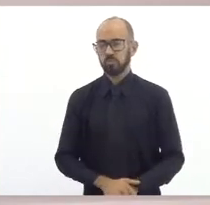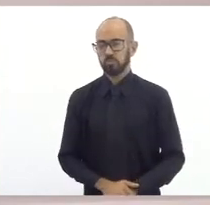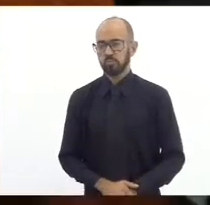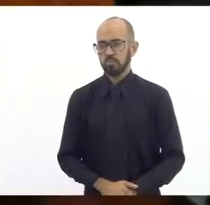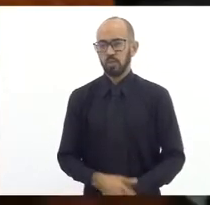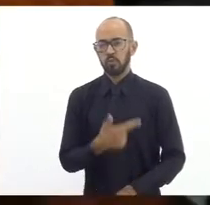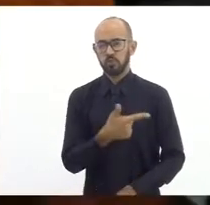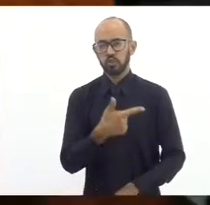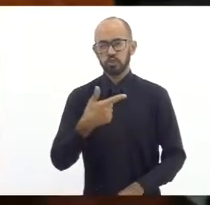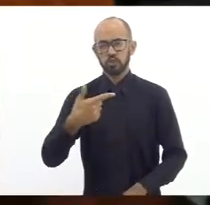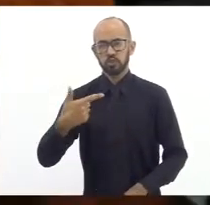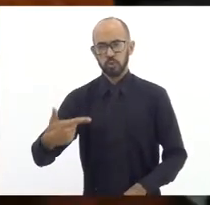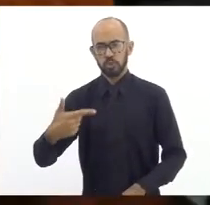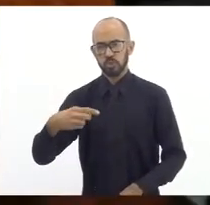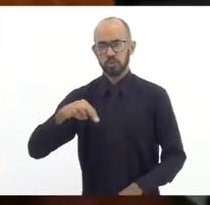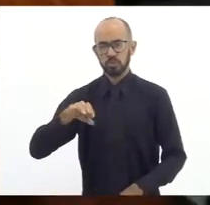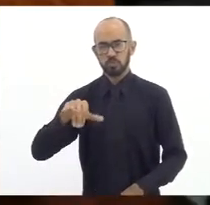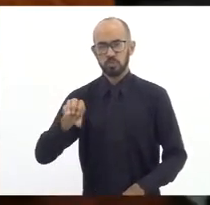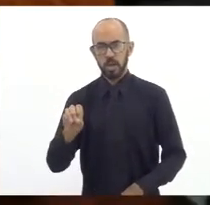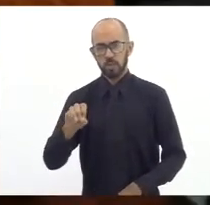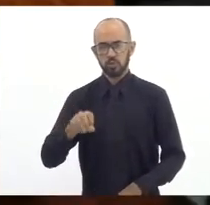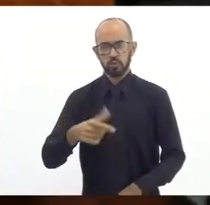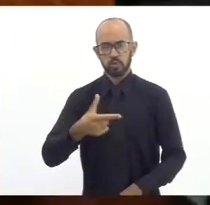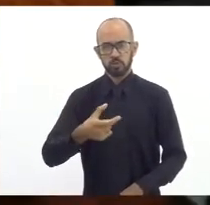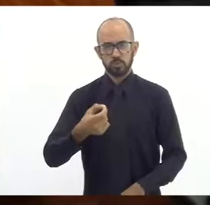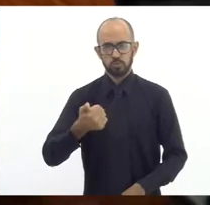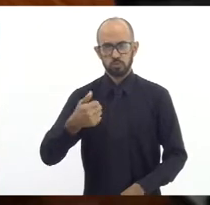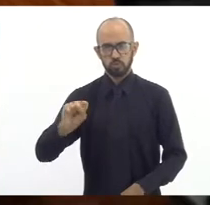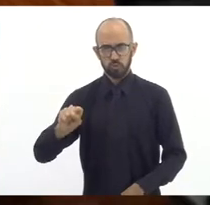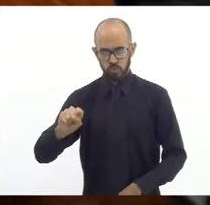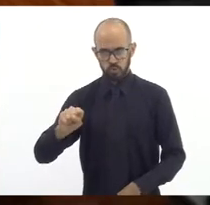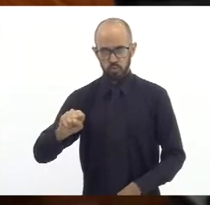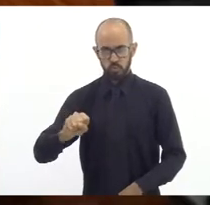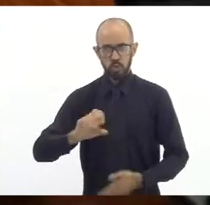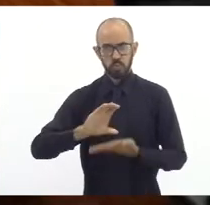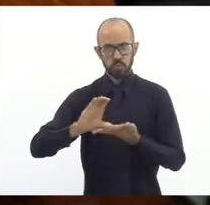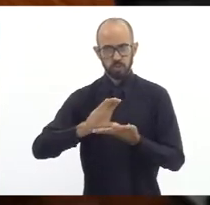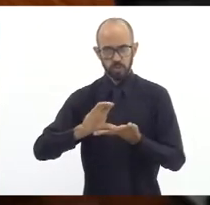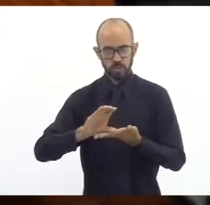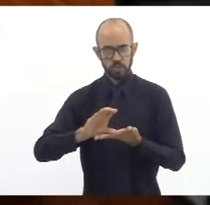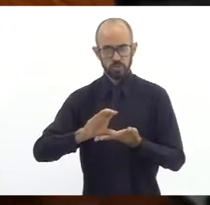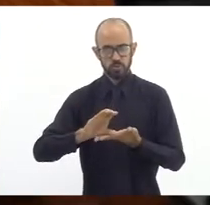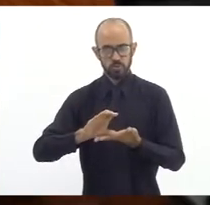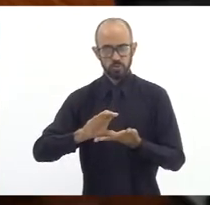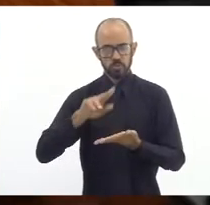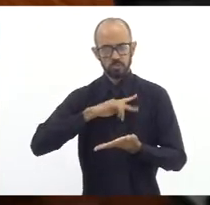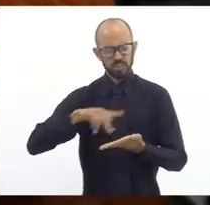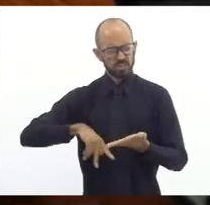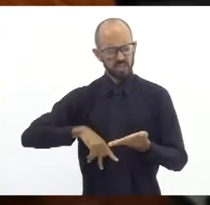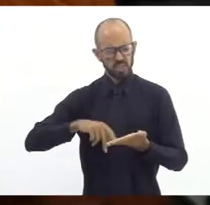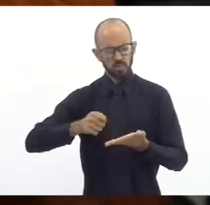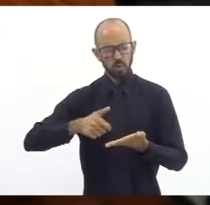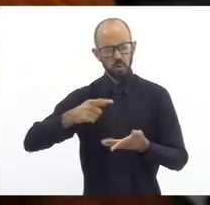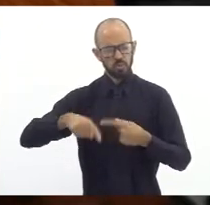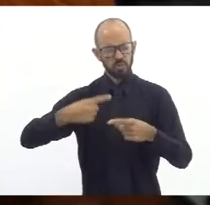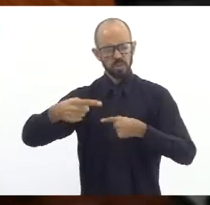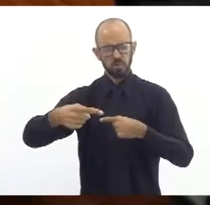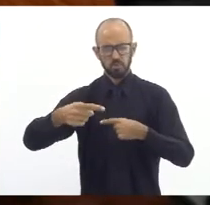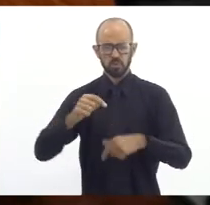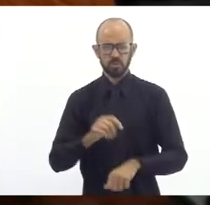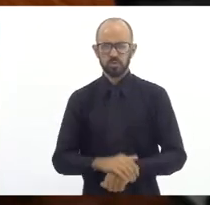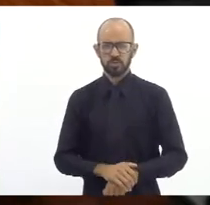22 de maio do ano de 2018. Como conselheiro e presidente. Também. Presidente alguns dias depois, dois ou três dias